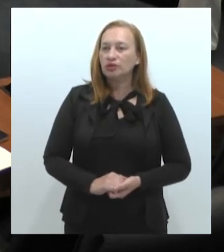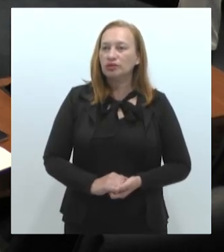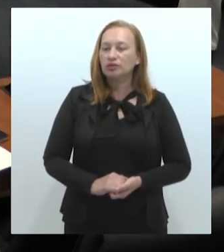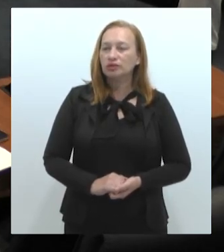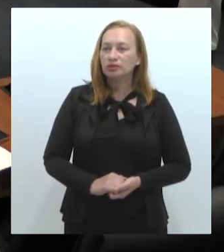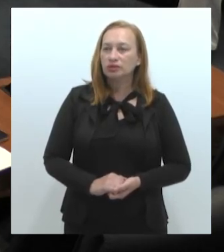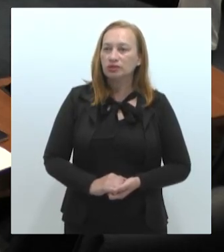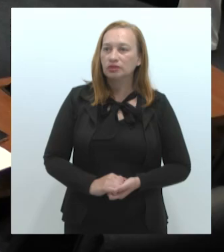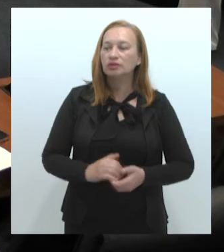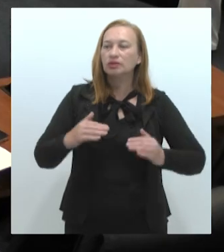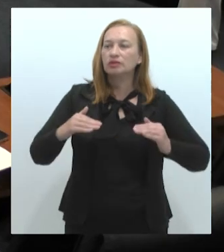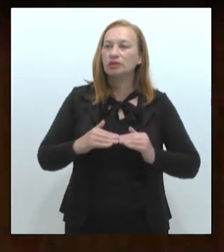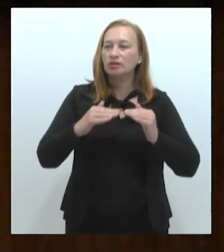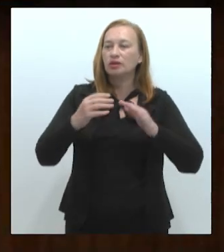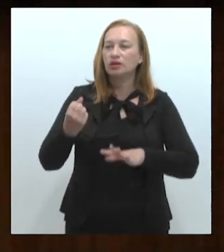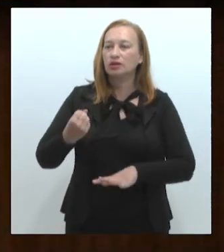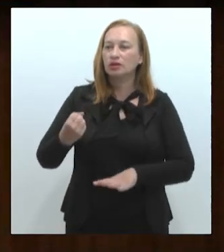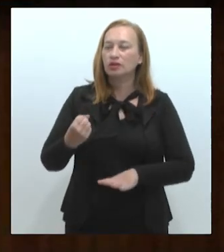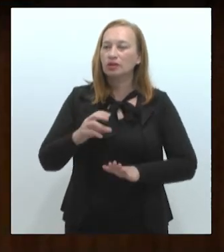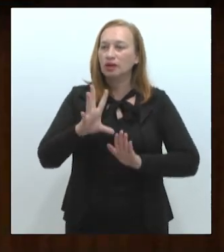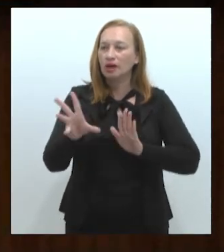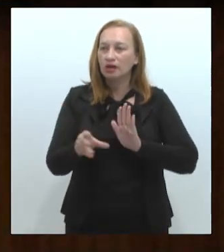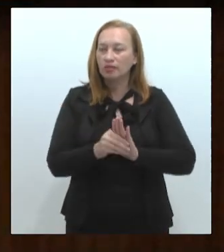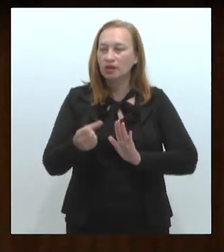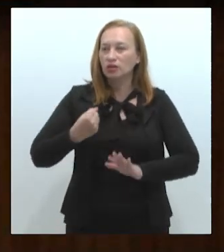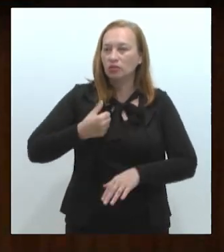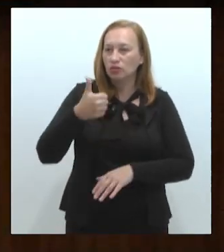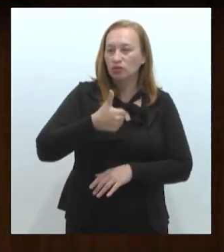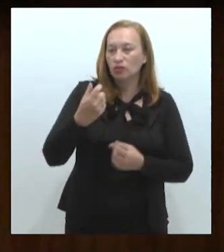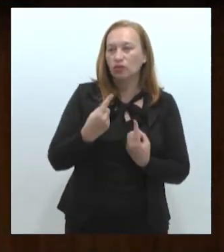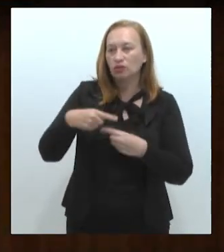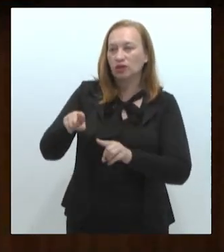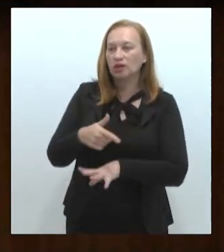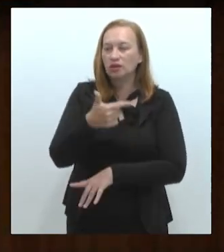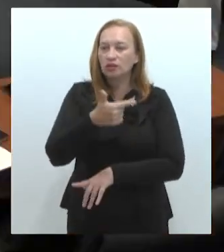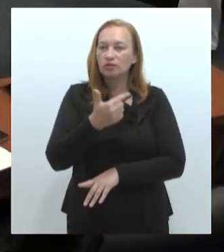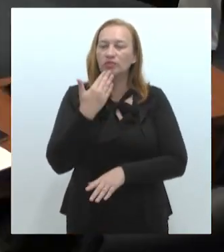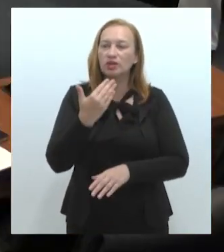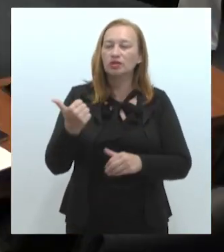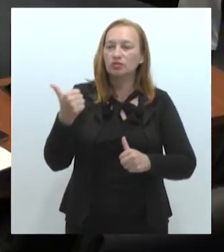é favorável à emenda número 1, contrário à emenda número 2, concluindo por substitutivo.